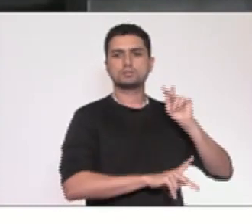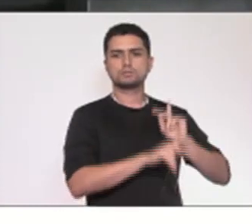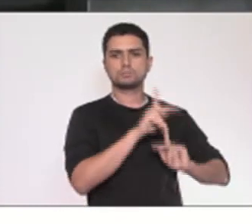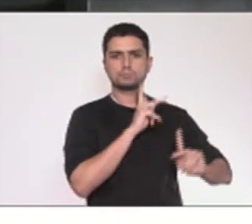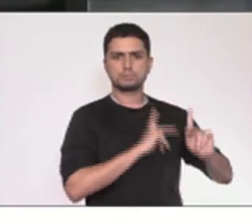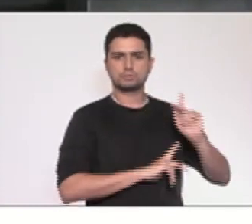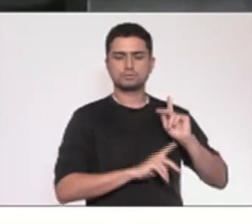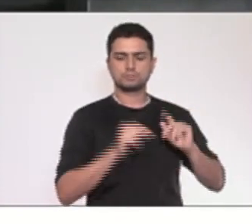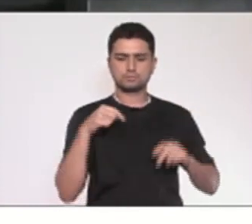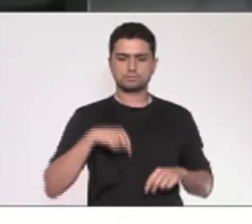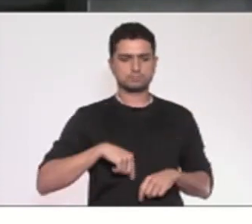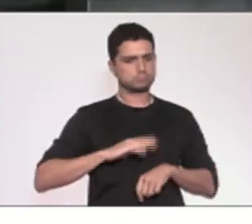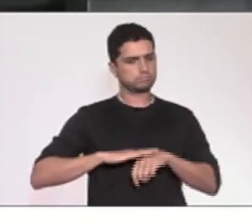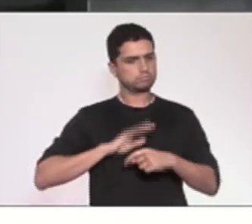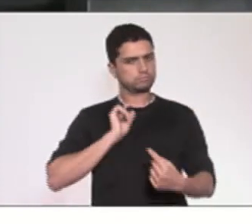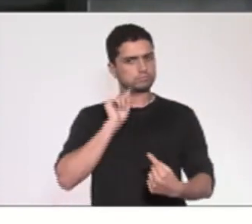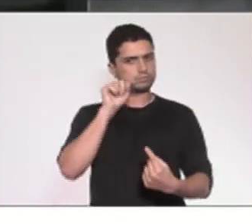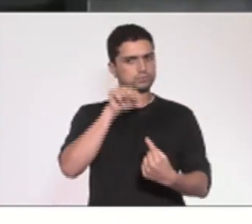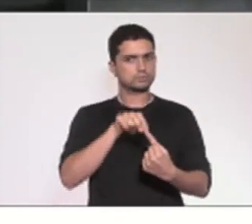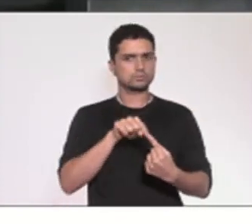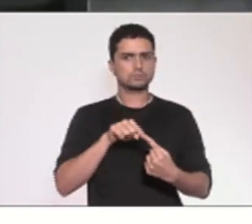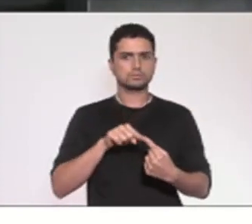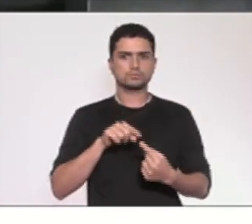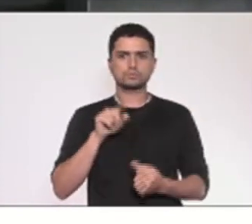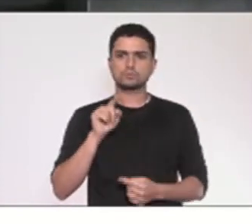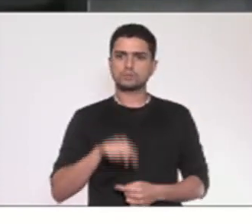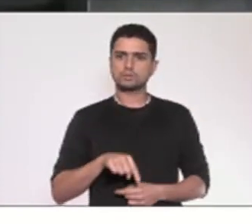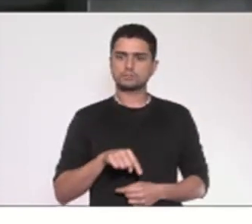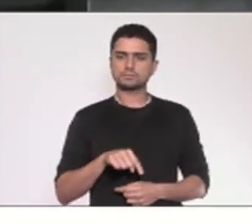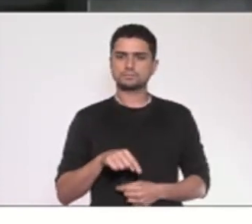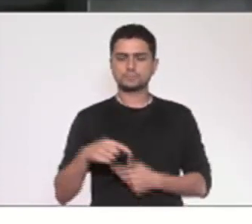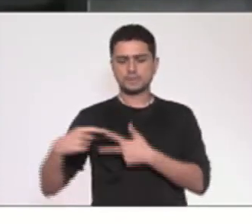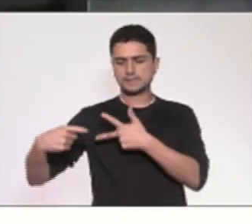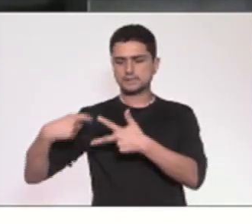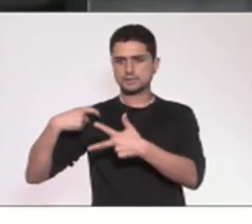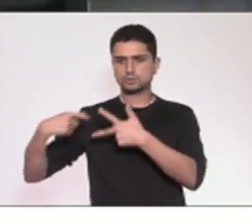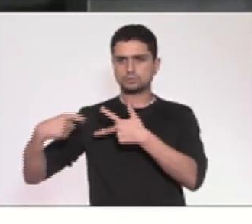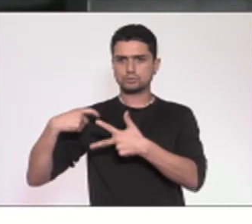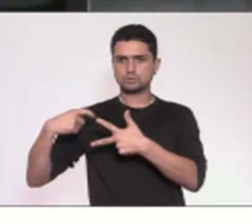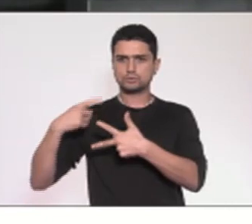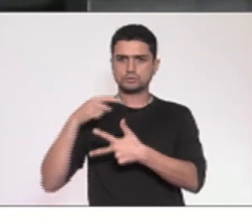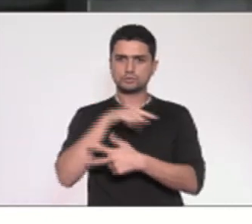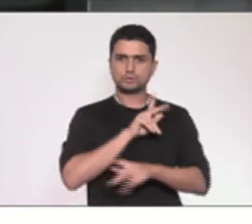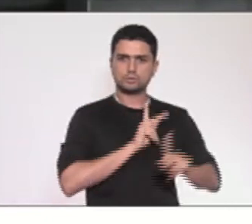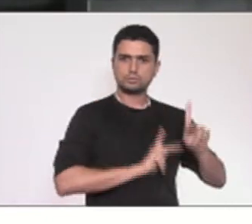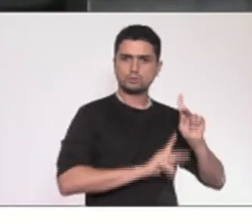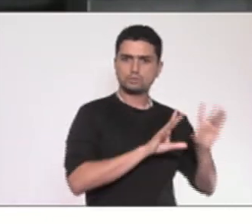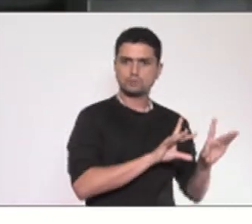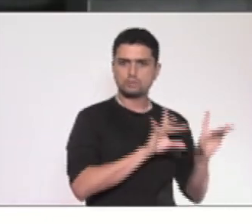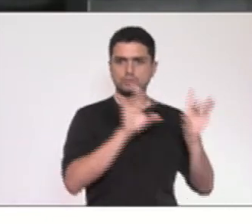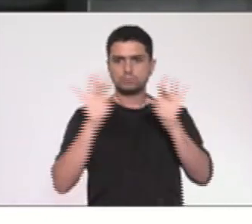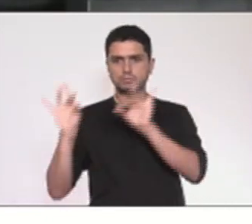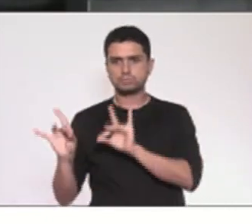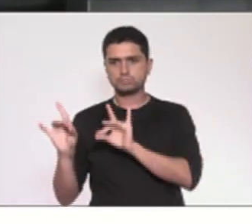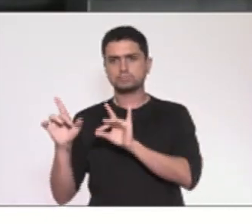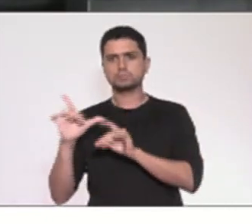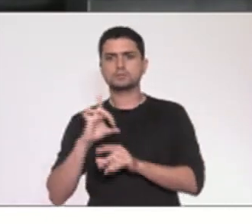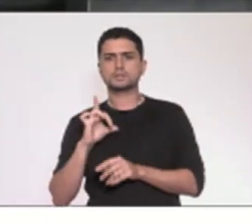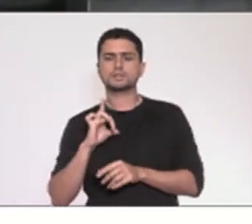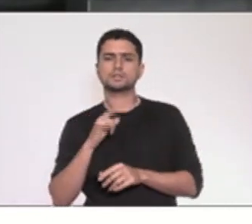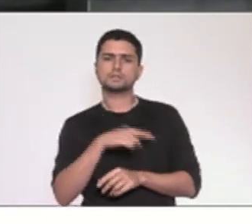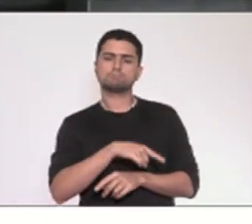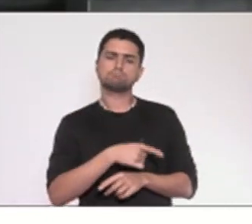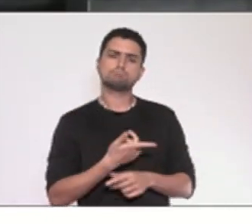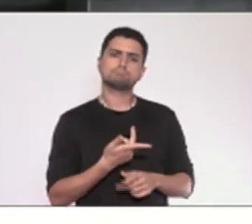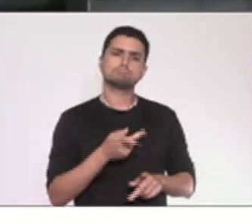tem o dever de levar para o Executivo aquelas demandas mais sensíveis da